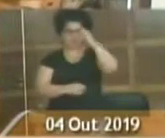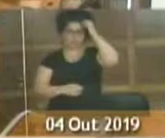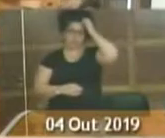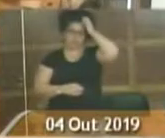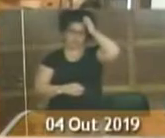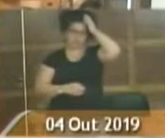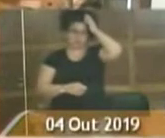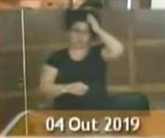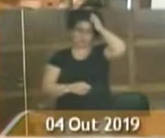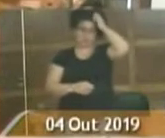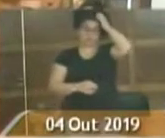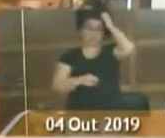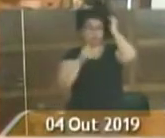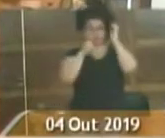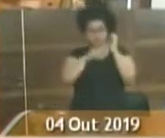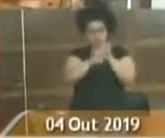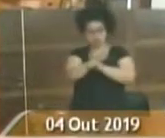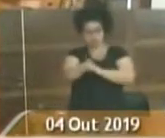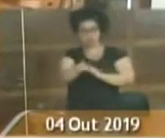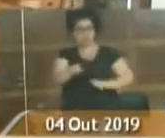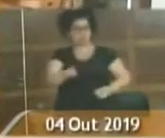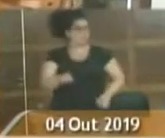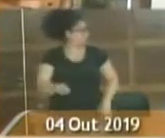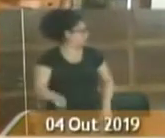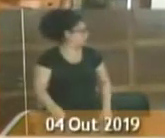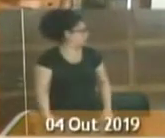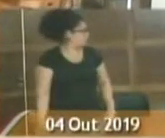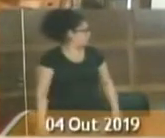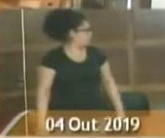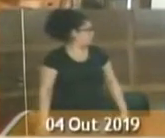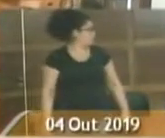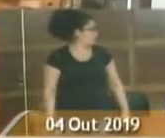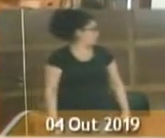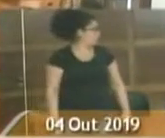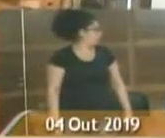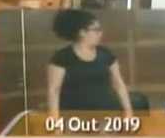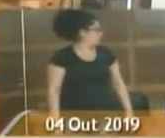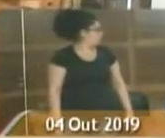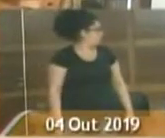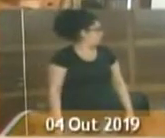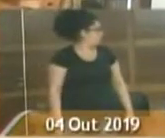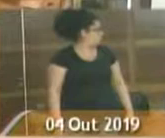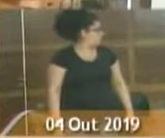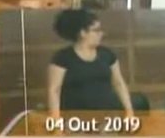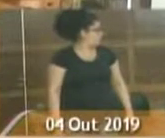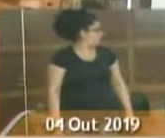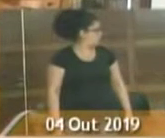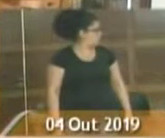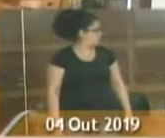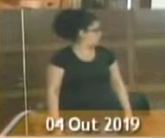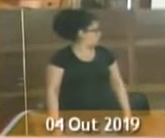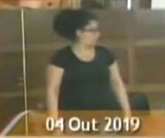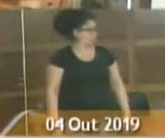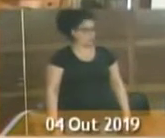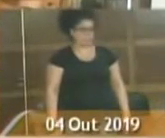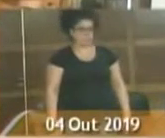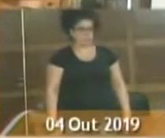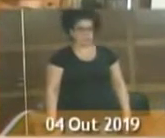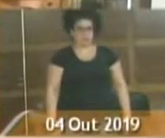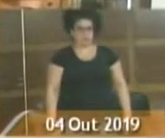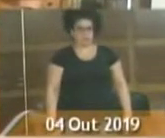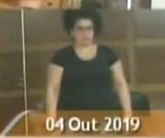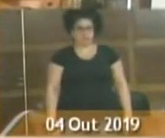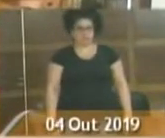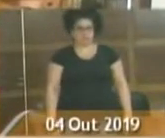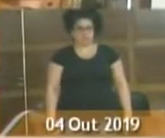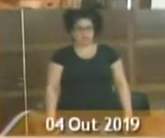Então, olha só, agora eu vou falar um pouco com vocês mais velhos, tá? É, vocês lá, vocês já devem estar fazendo